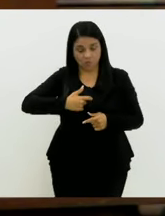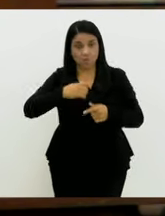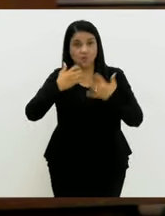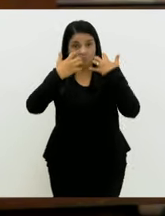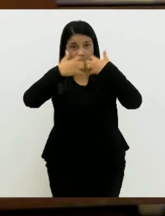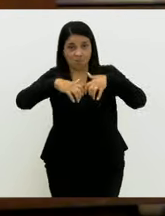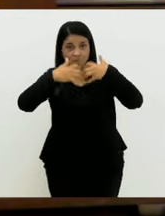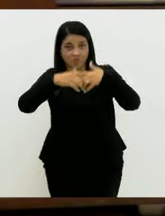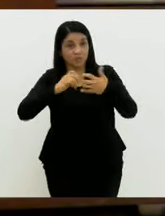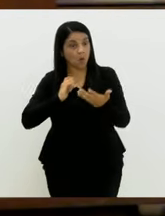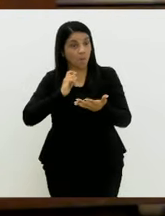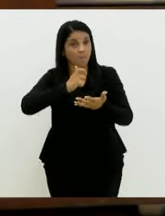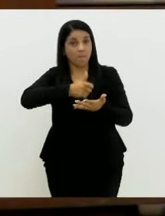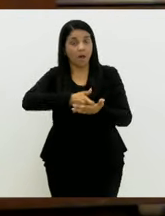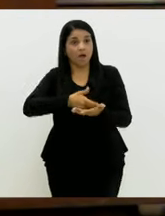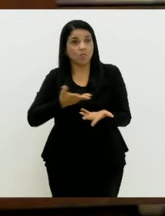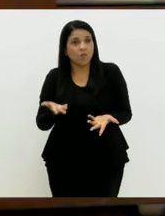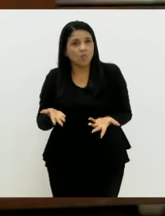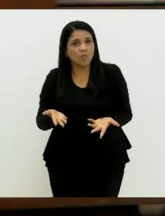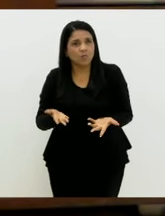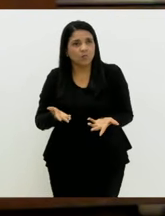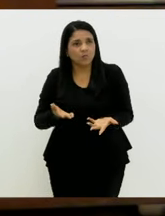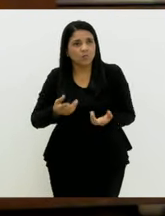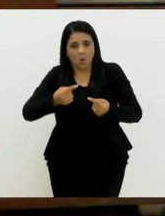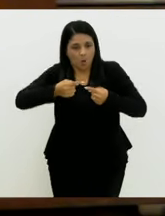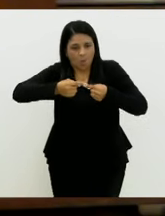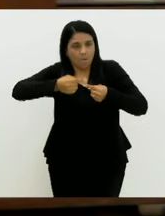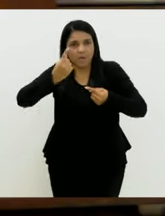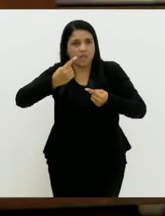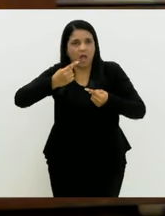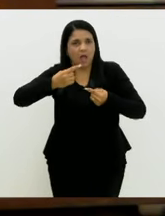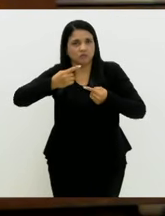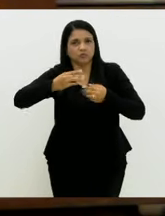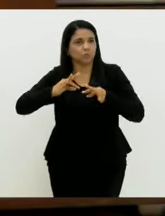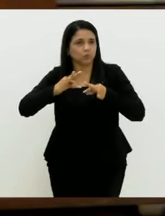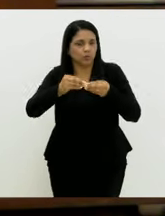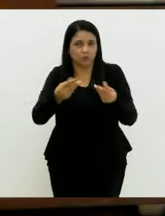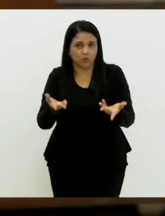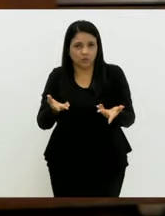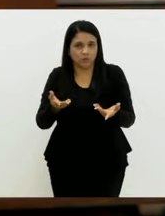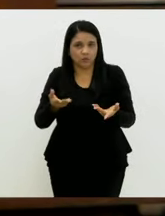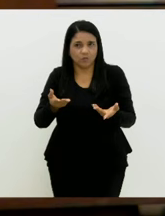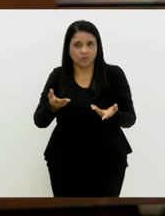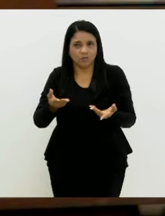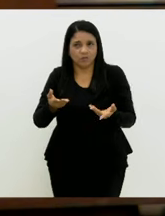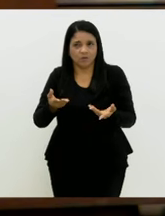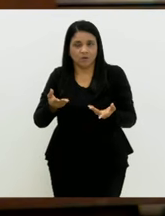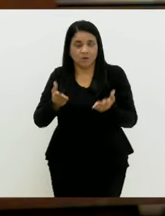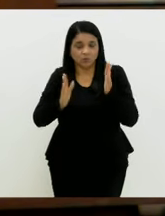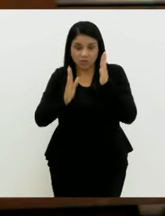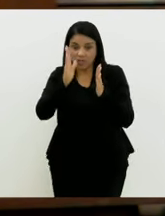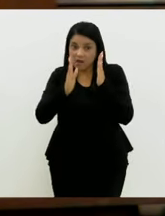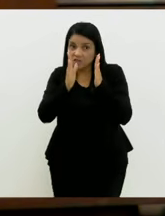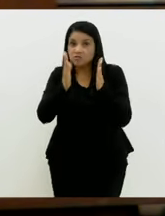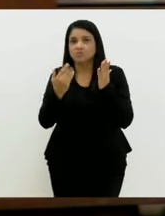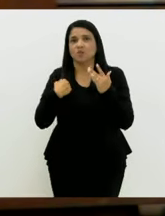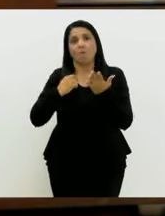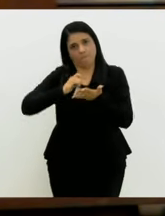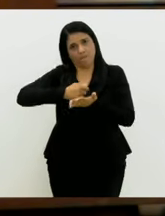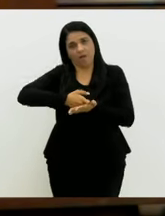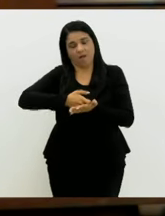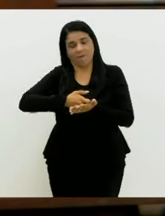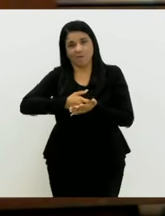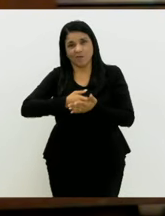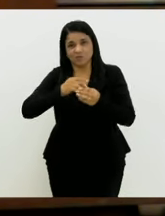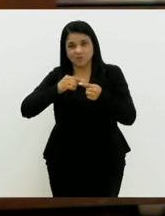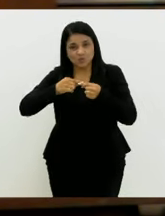pagar o trecho, eu não tenho que pagar o pedágio cheio. Perfeito. Não tem sentido nenhum. esse tipo de cobrança, essa modelagem que foi